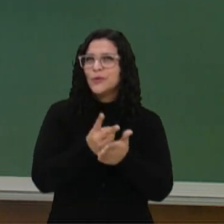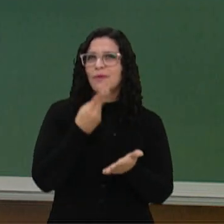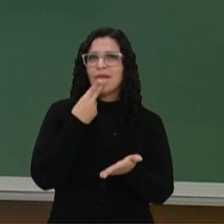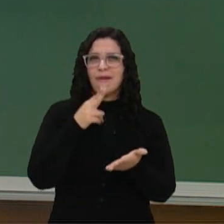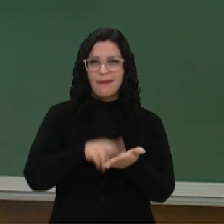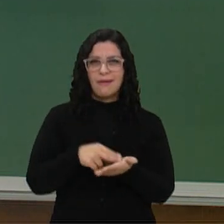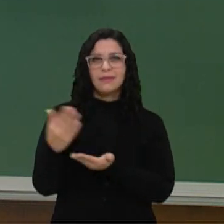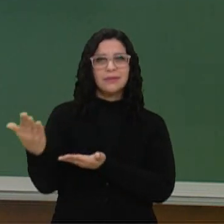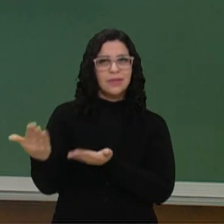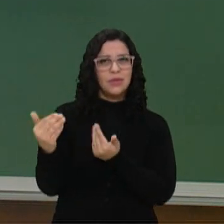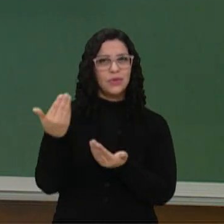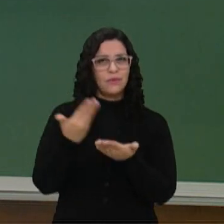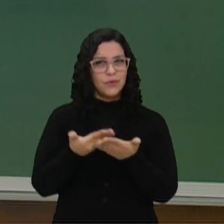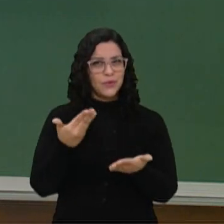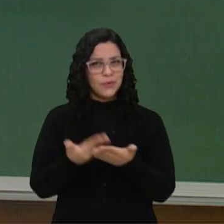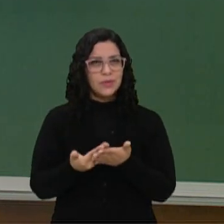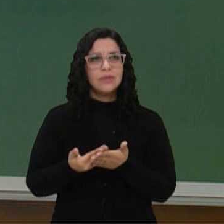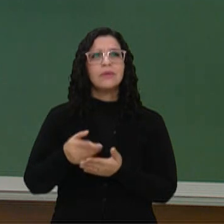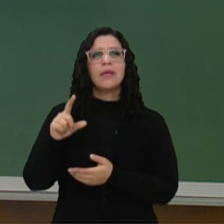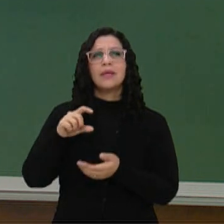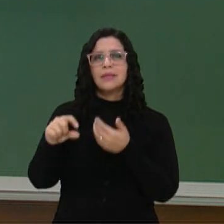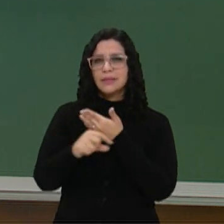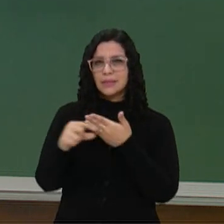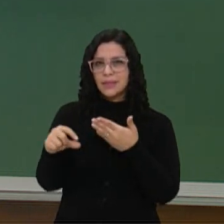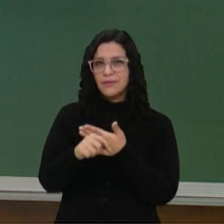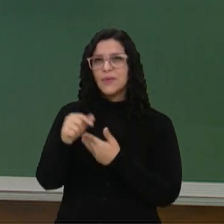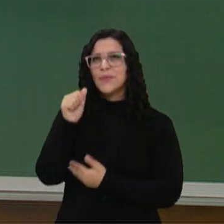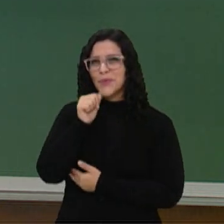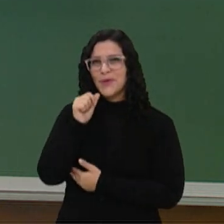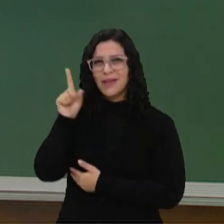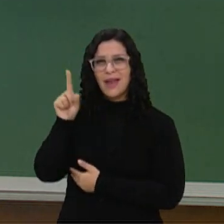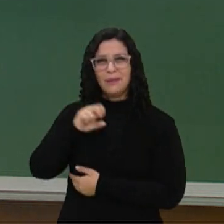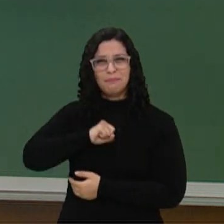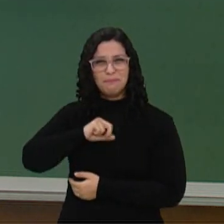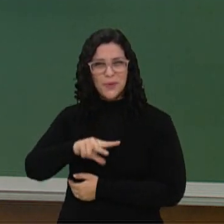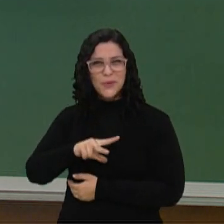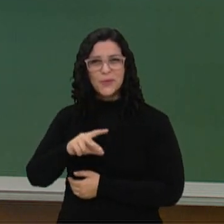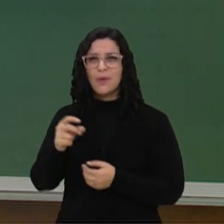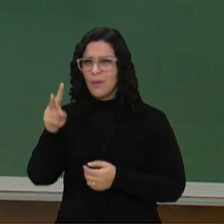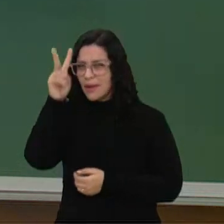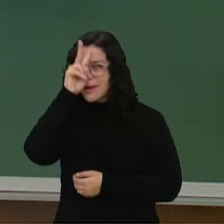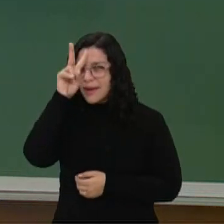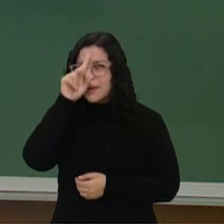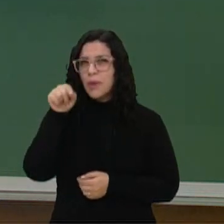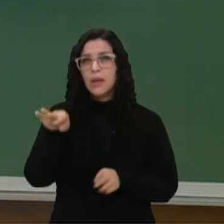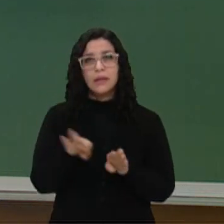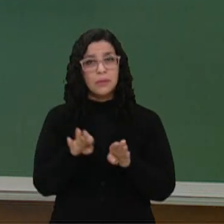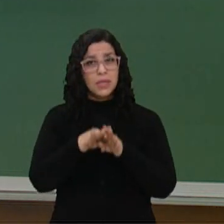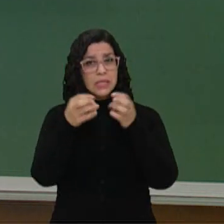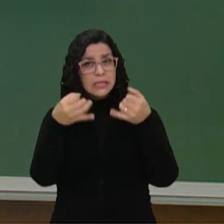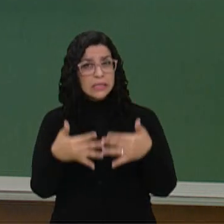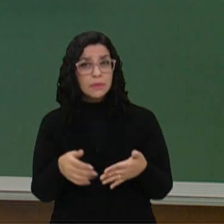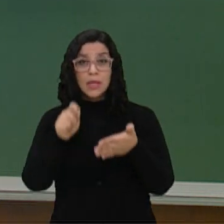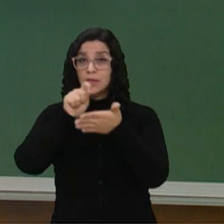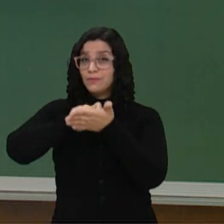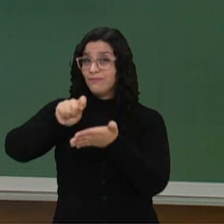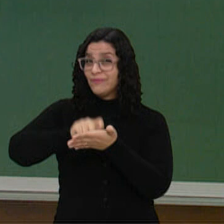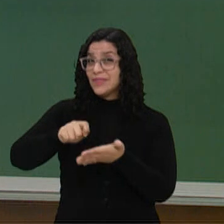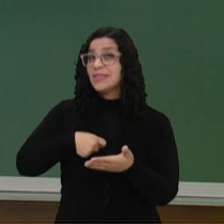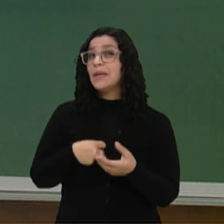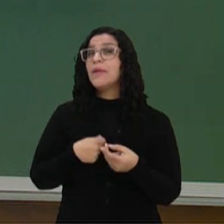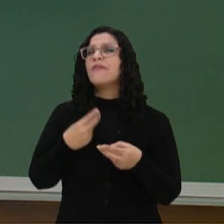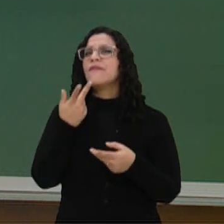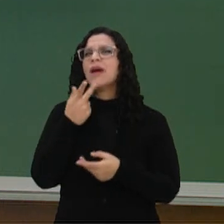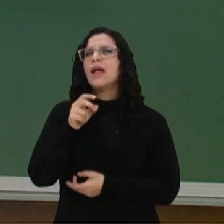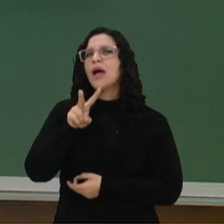aberta a um jovem estudante, escrito por Beatriz Sofia Alves, lá de Portugal. Lembra que há uma questão da escrita utilizando a